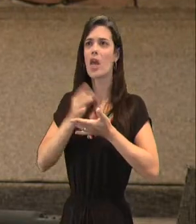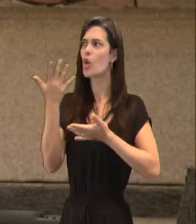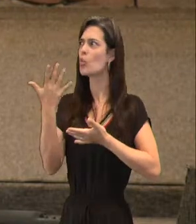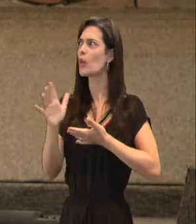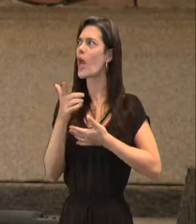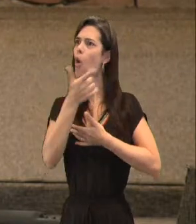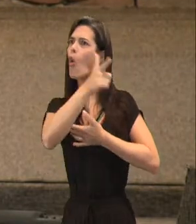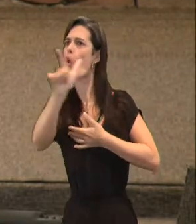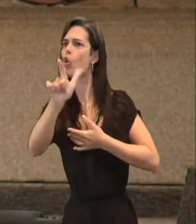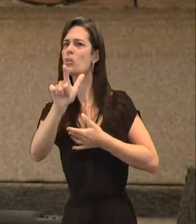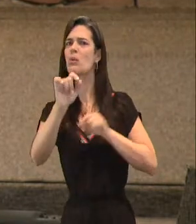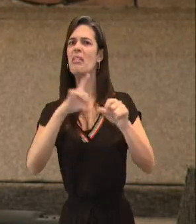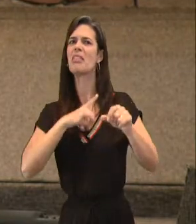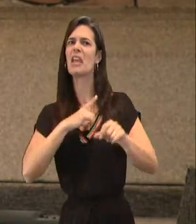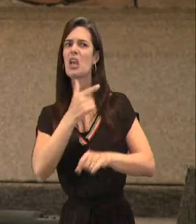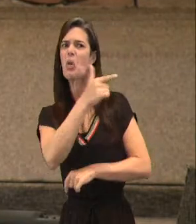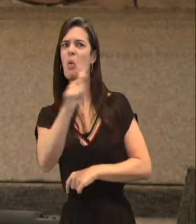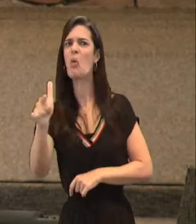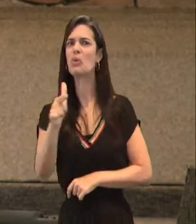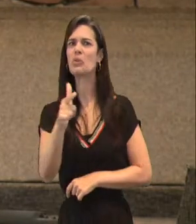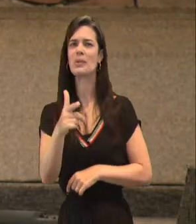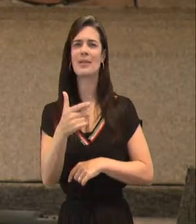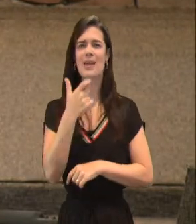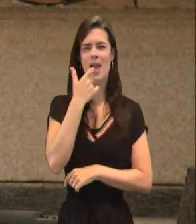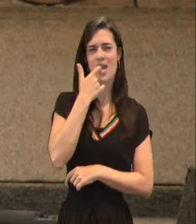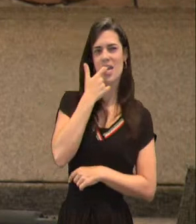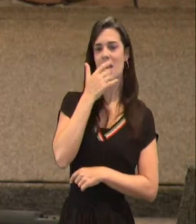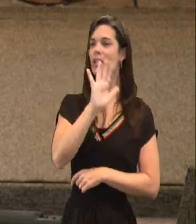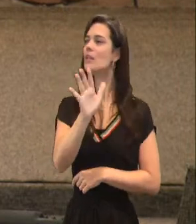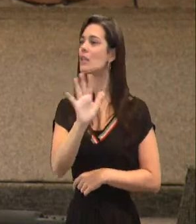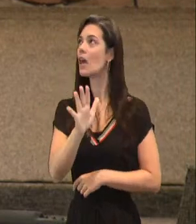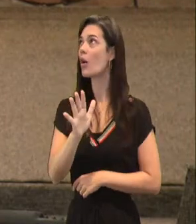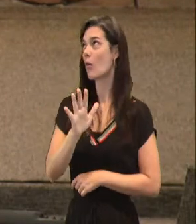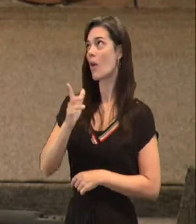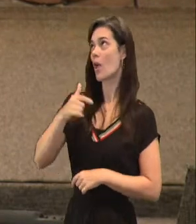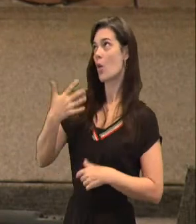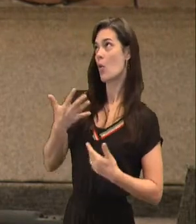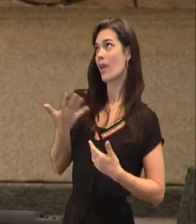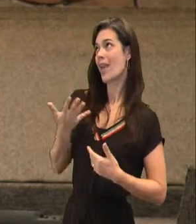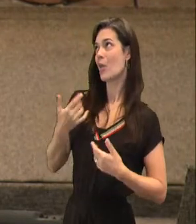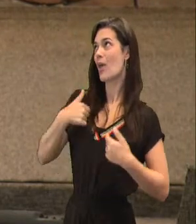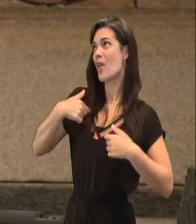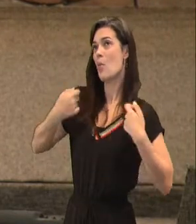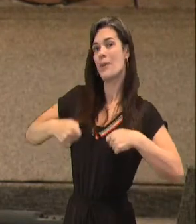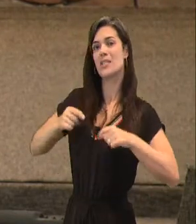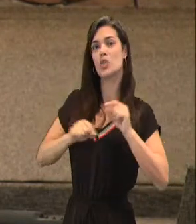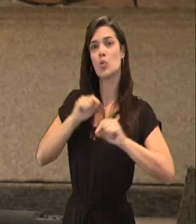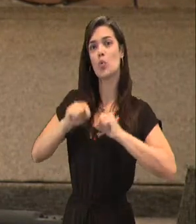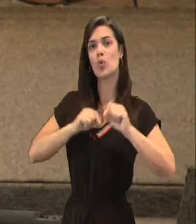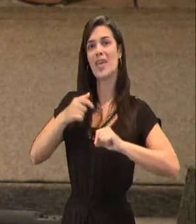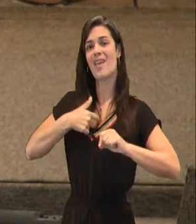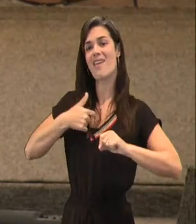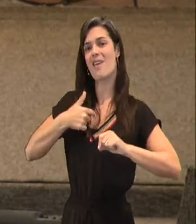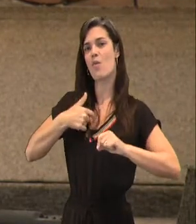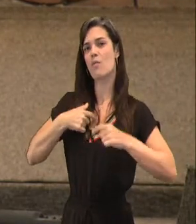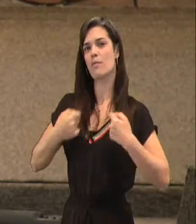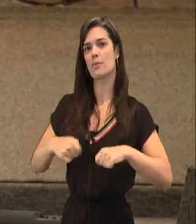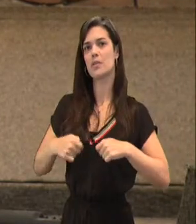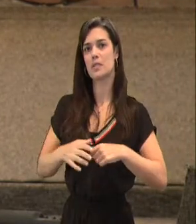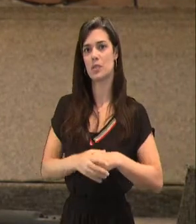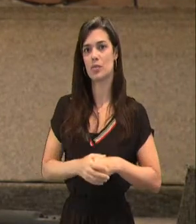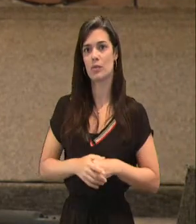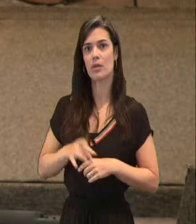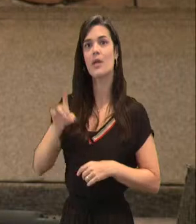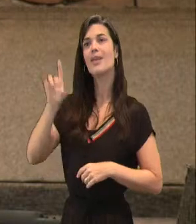outro, e também estamos declarando a nossa confiança, a nossa dependência no cuidado do Senhor pelas nossas